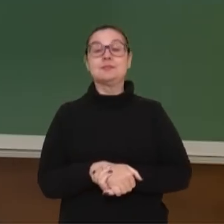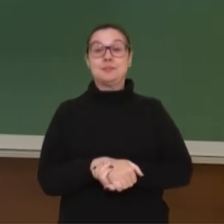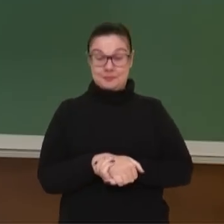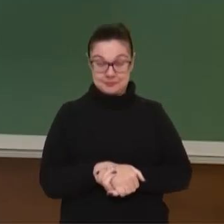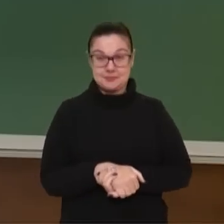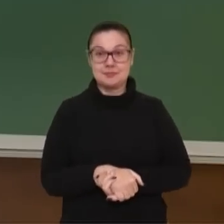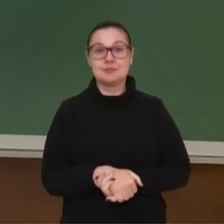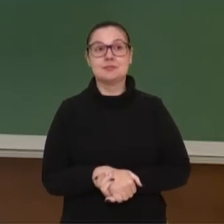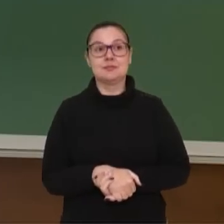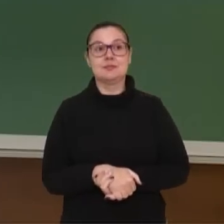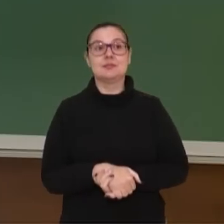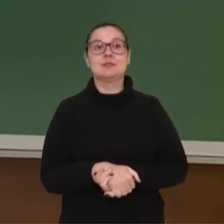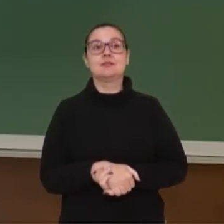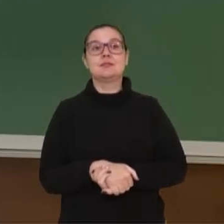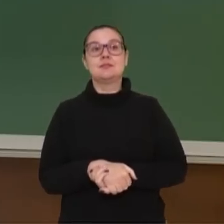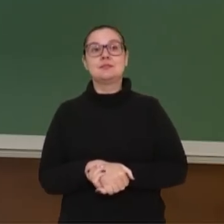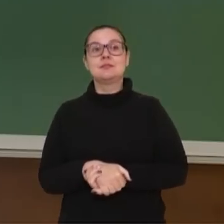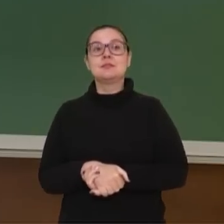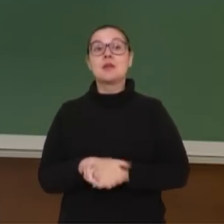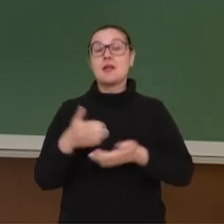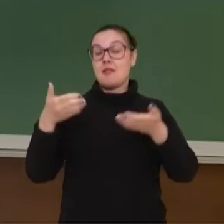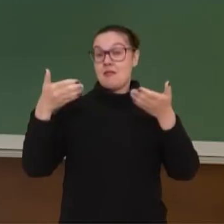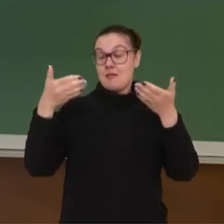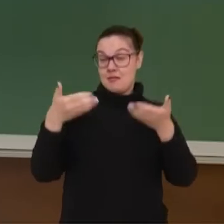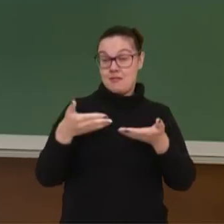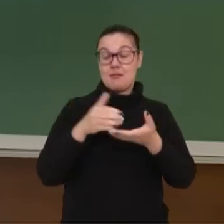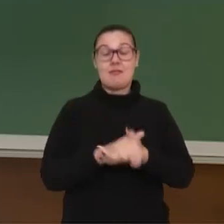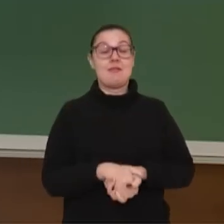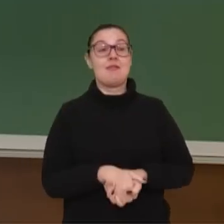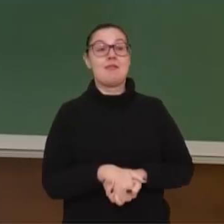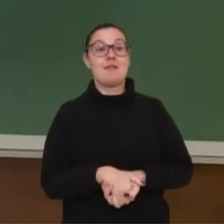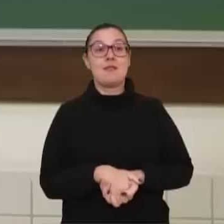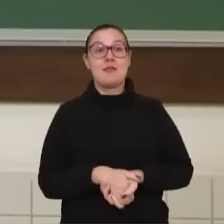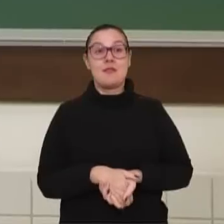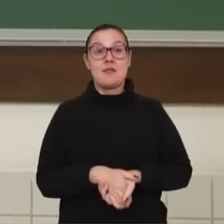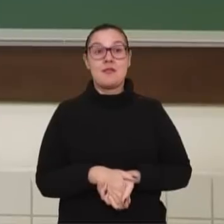apresentação, a Bufonarias 2. Então,